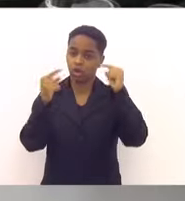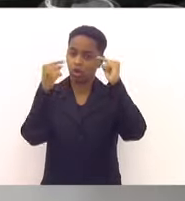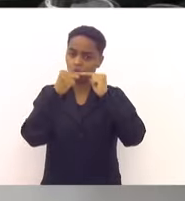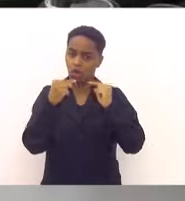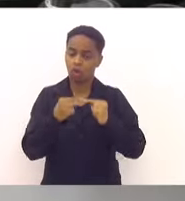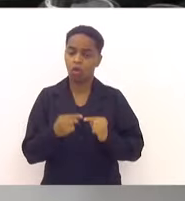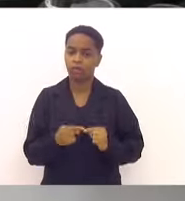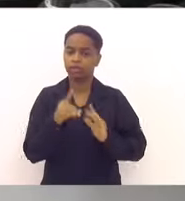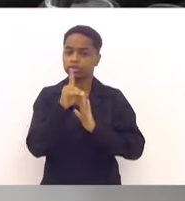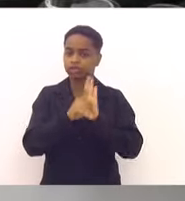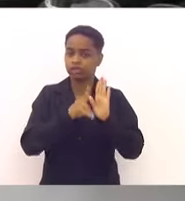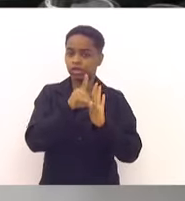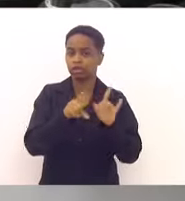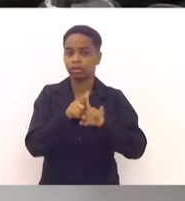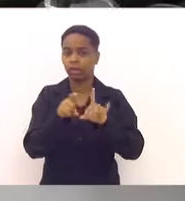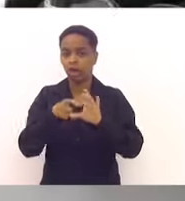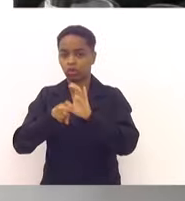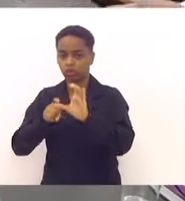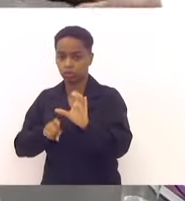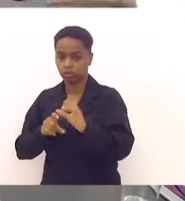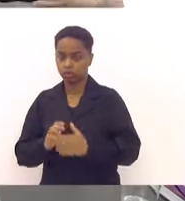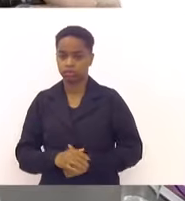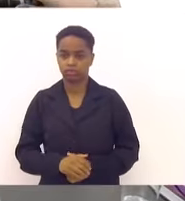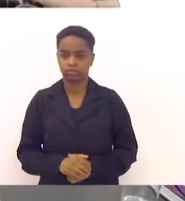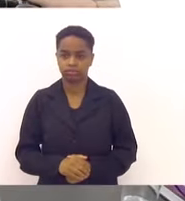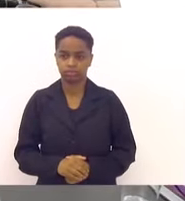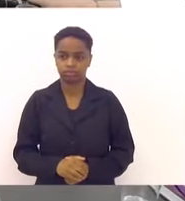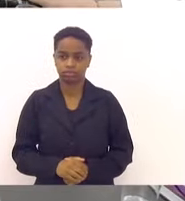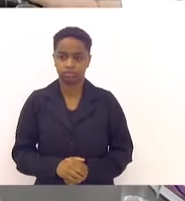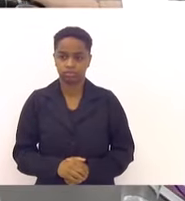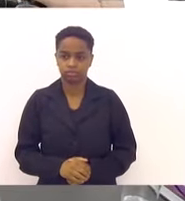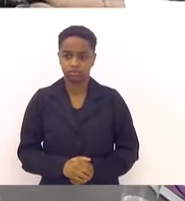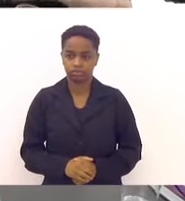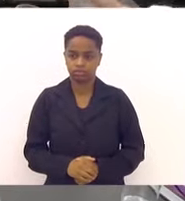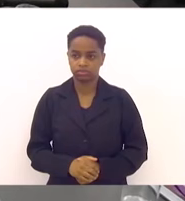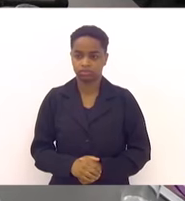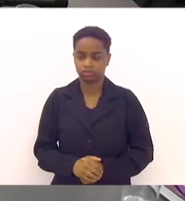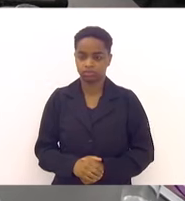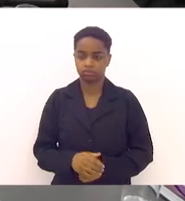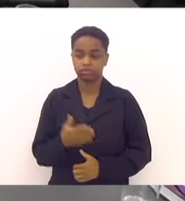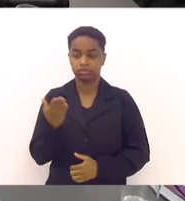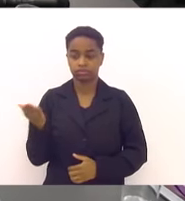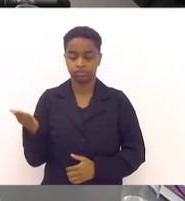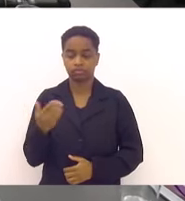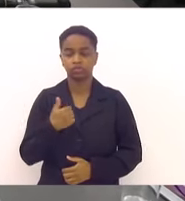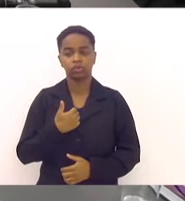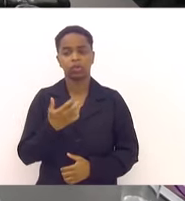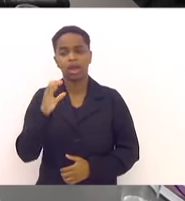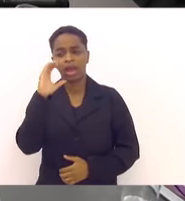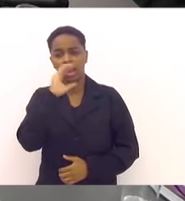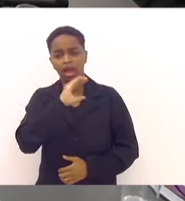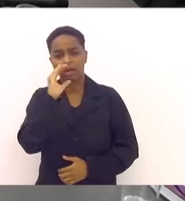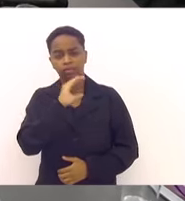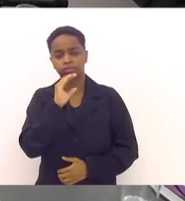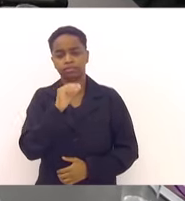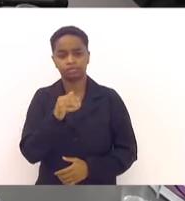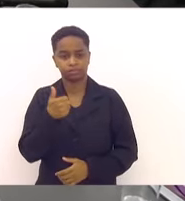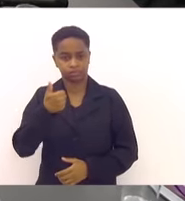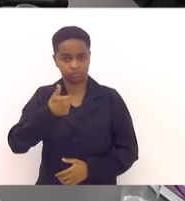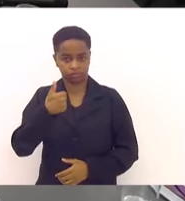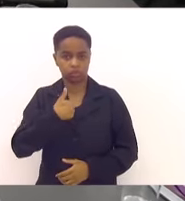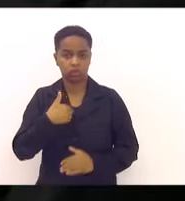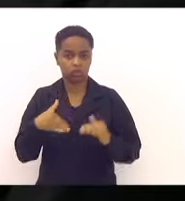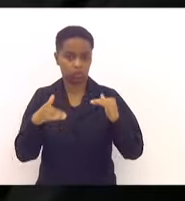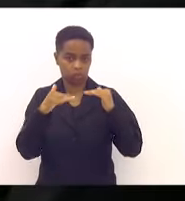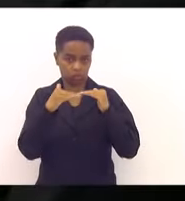a diretriz com a autonomia. Perfeito. Deputada Verônica. Presidente, muito rapidamente, primeiro concordar